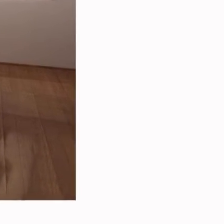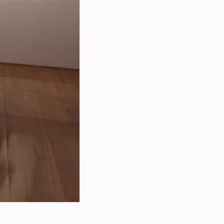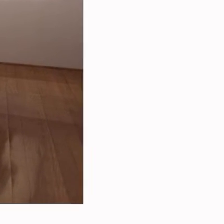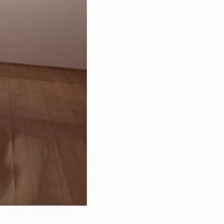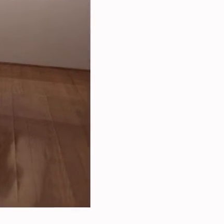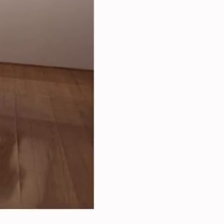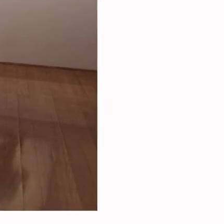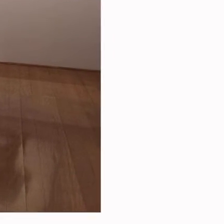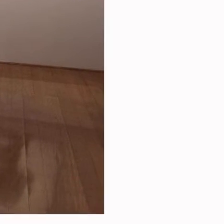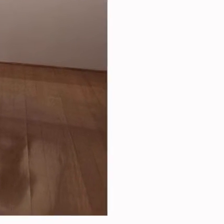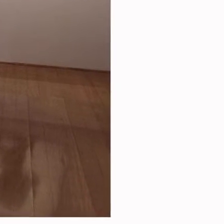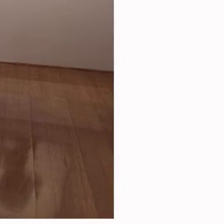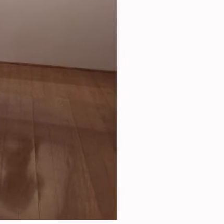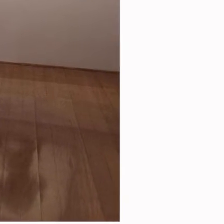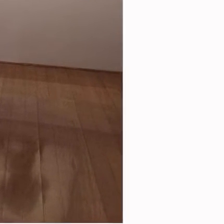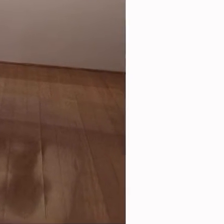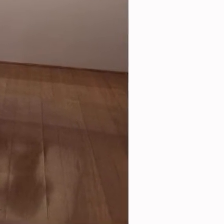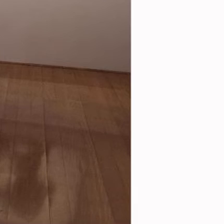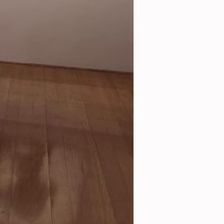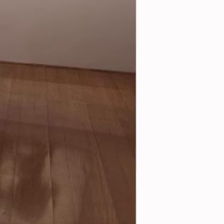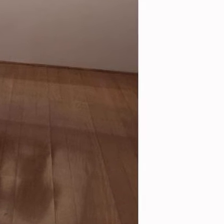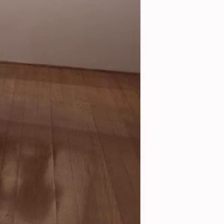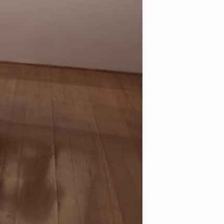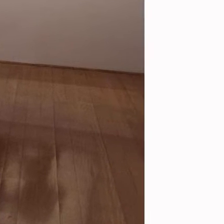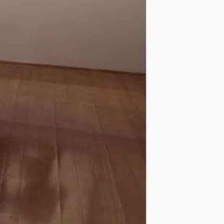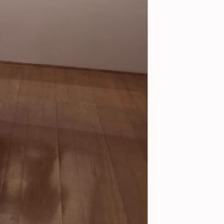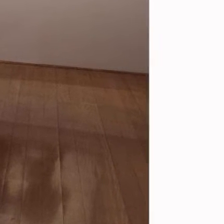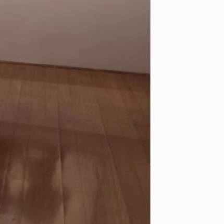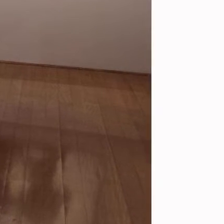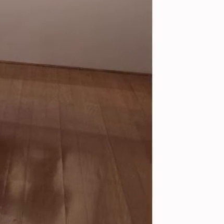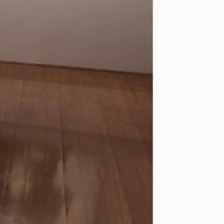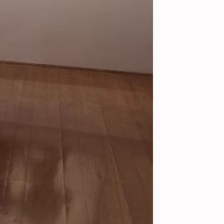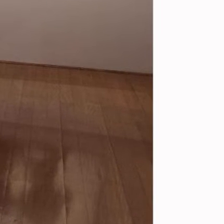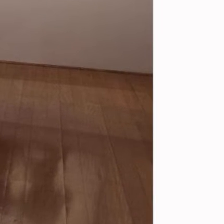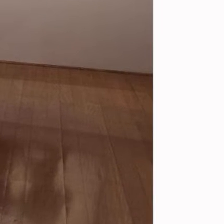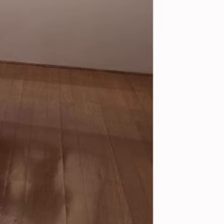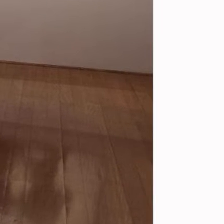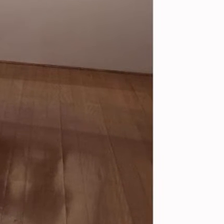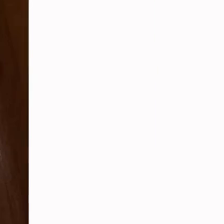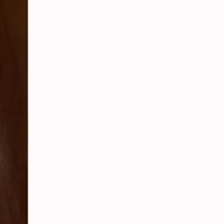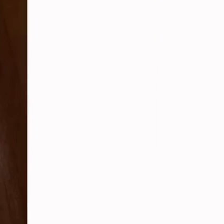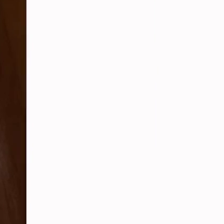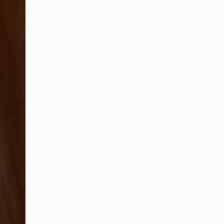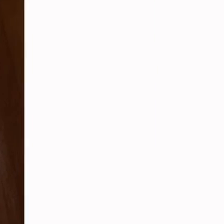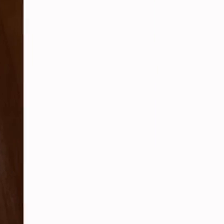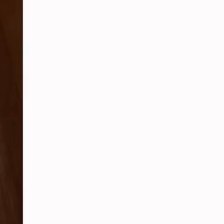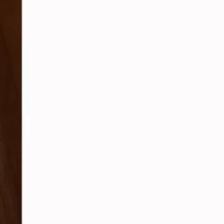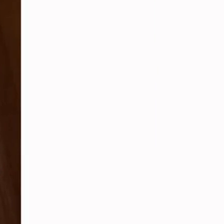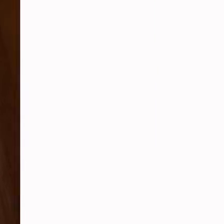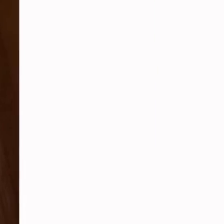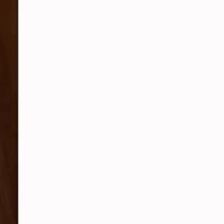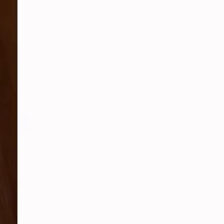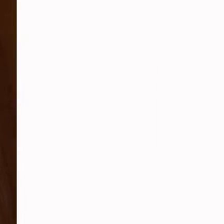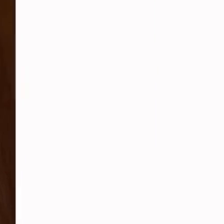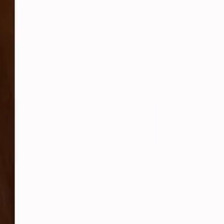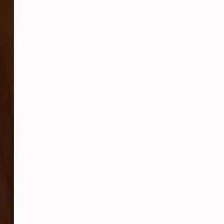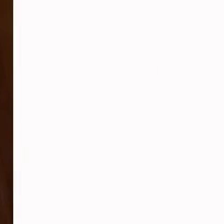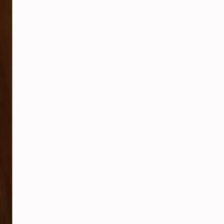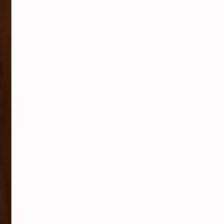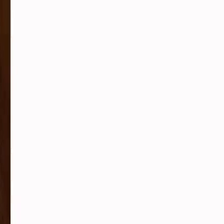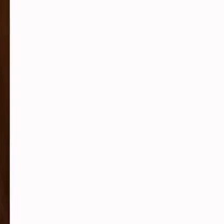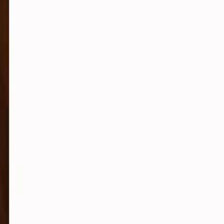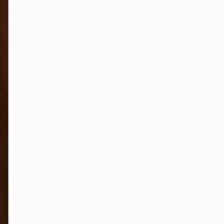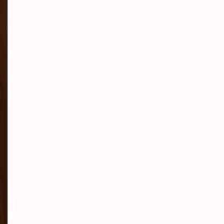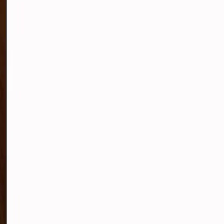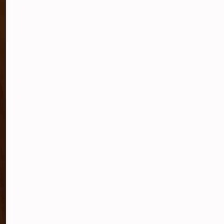há um suporte com a mesinha posicionada na diagonal com a obra em alto relevo, com o nome da obra, cidade, estado e ano em